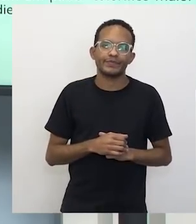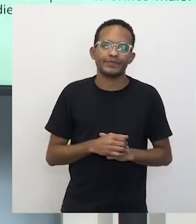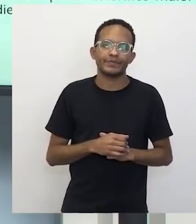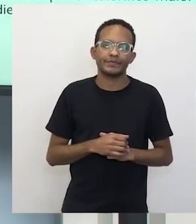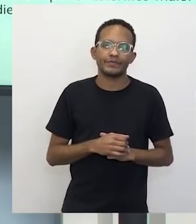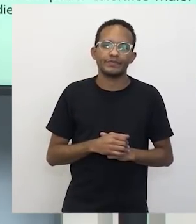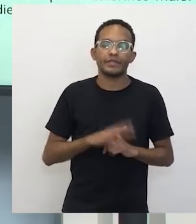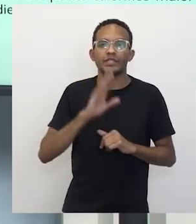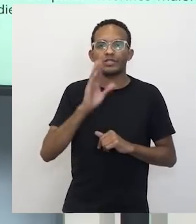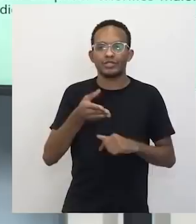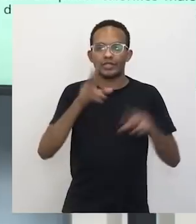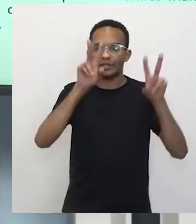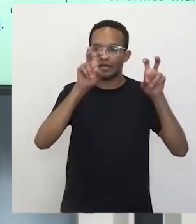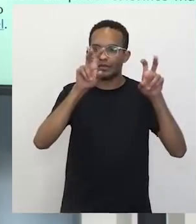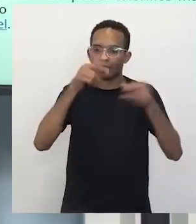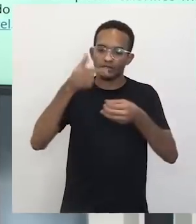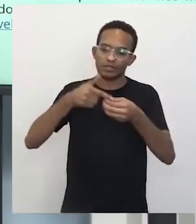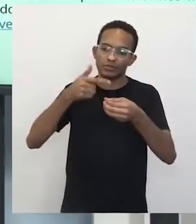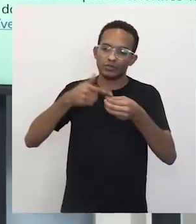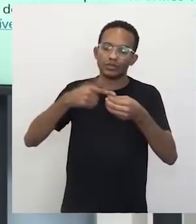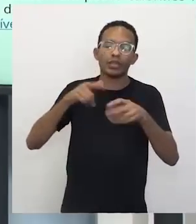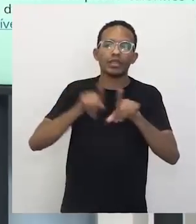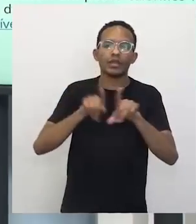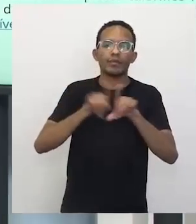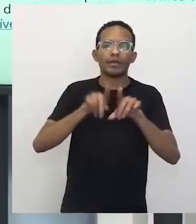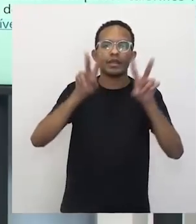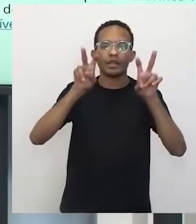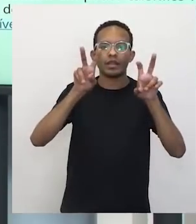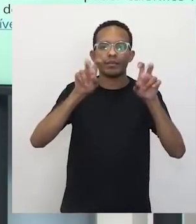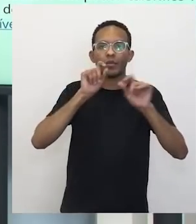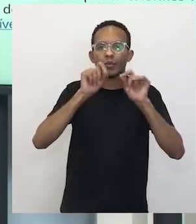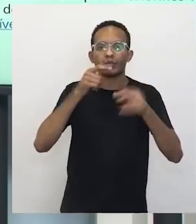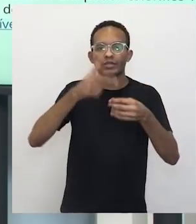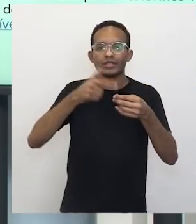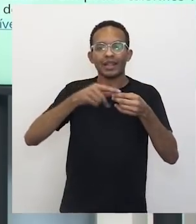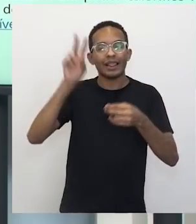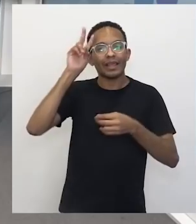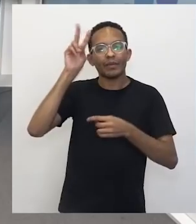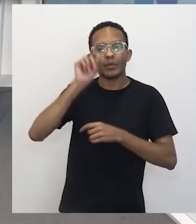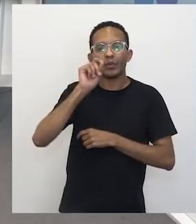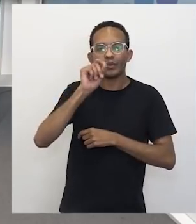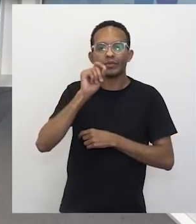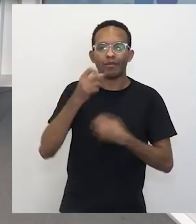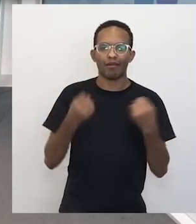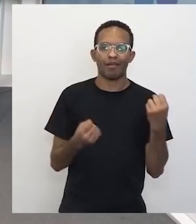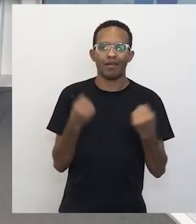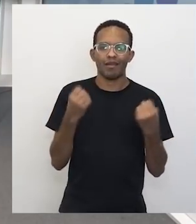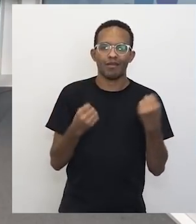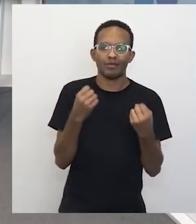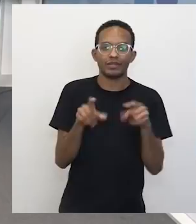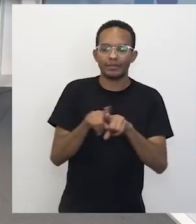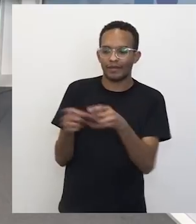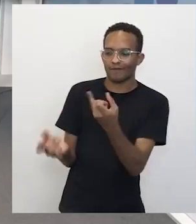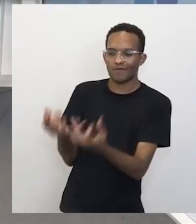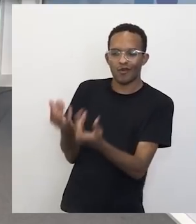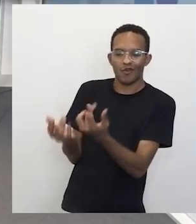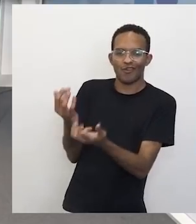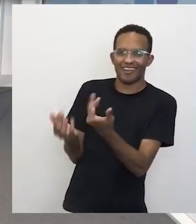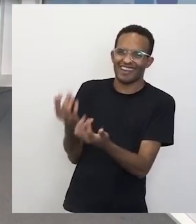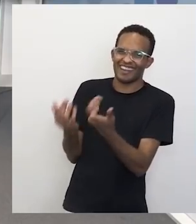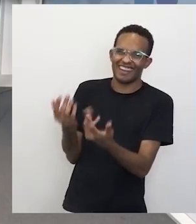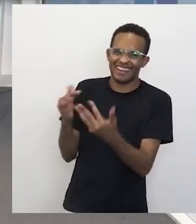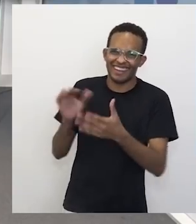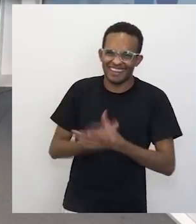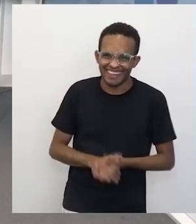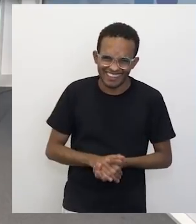E já que a gente falou de gasolina, quando a gente Vamos fala de tocar gasolina, lembra de Carro. tocar fogo. Ah, bom.